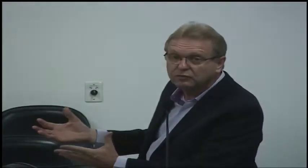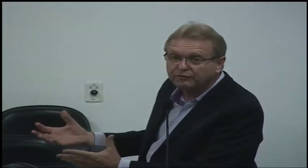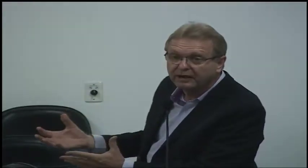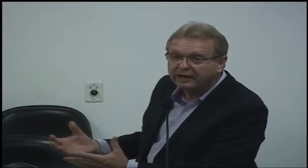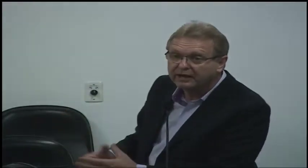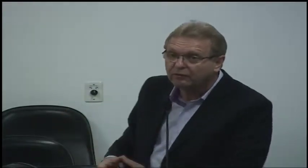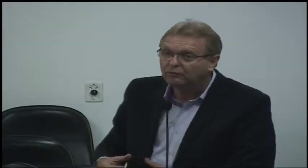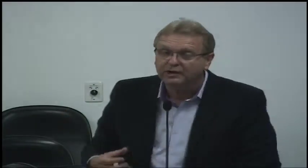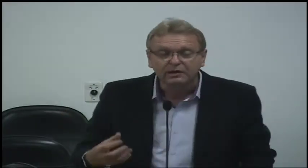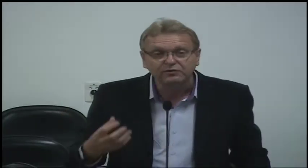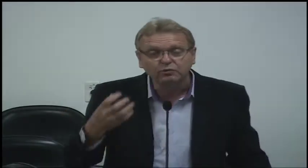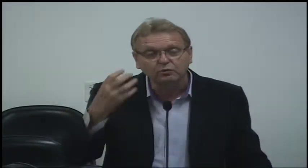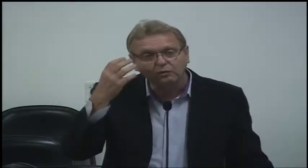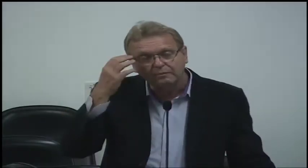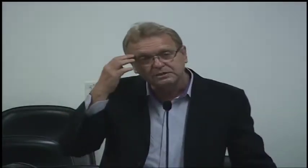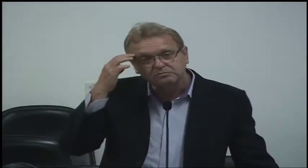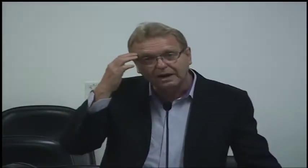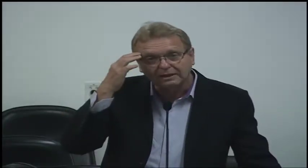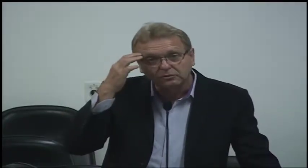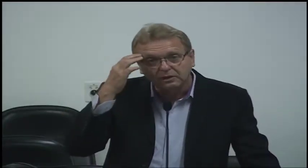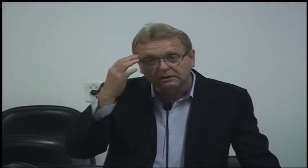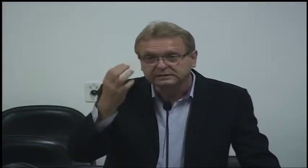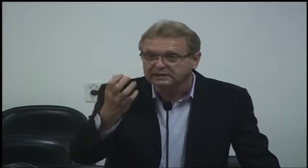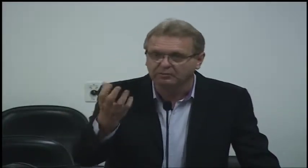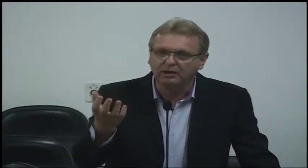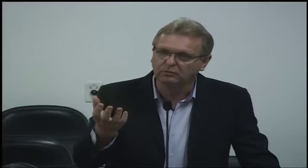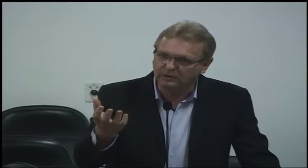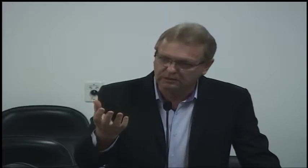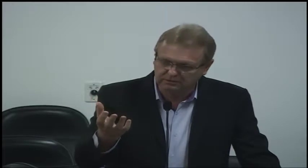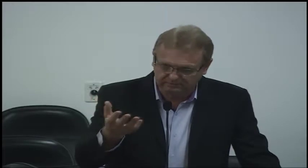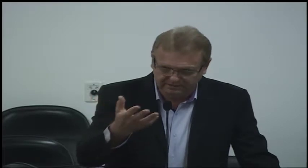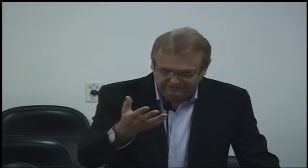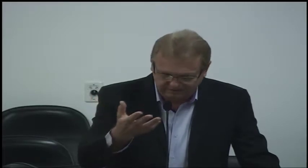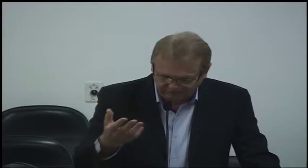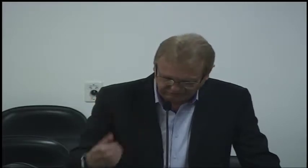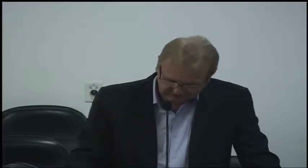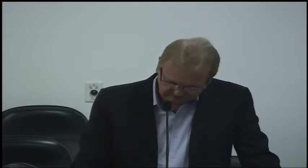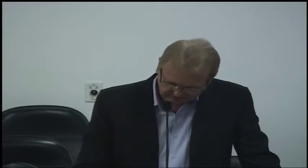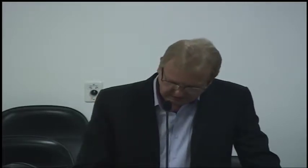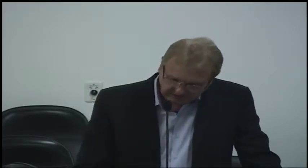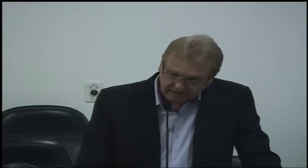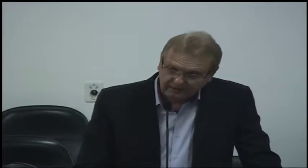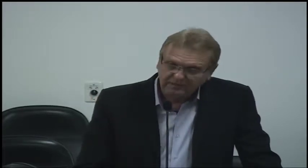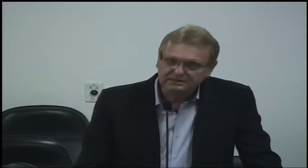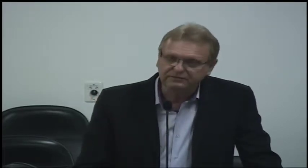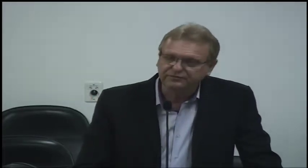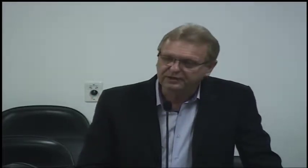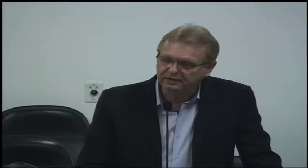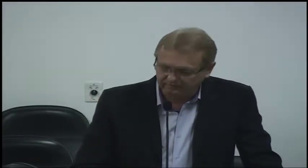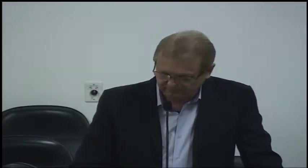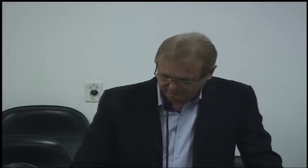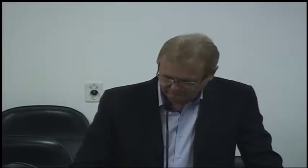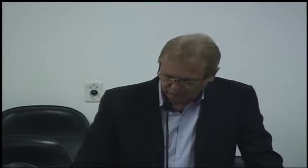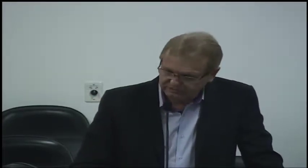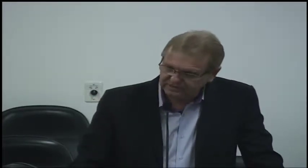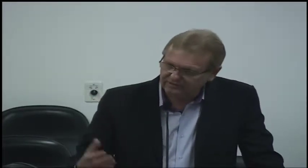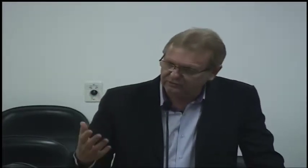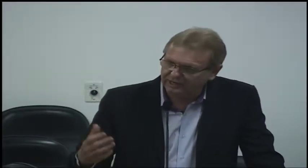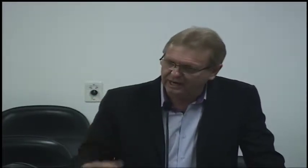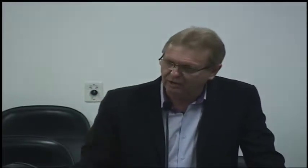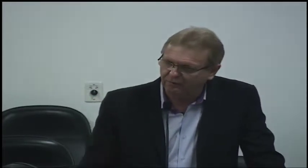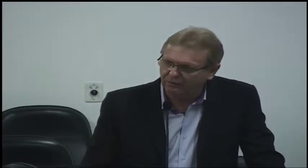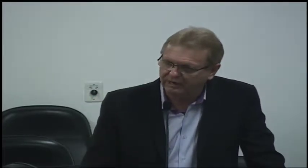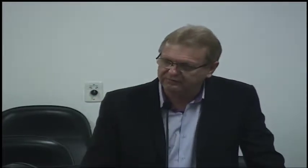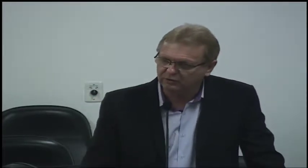descarregando um sofá lá? Eu fico abismado se é uma rua de bastante movimento. Mas, enfim... Como disse a